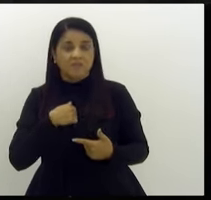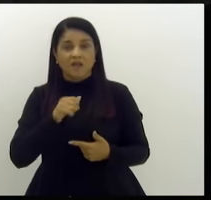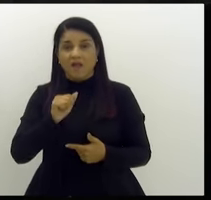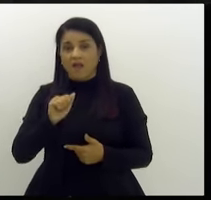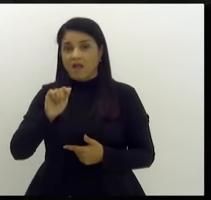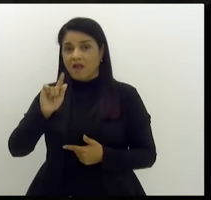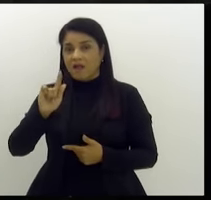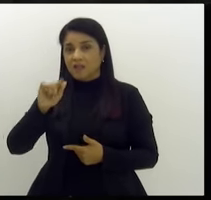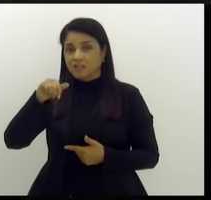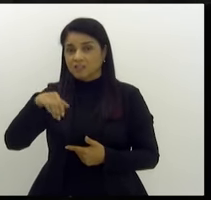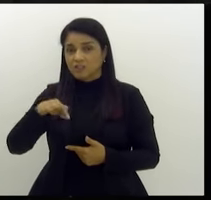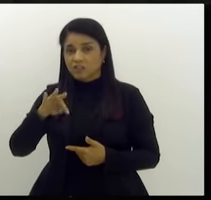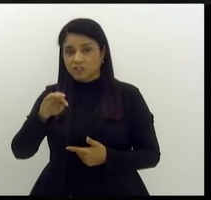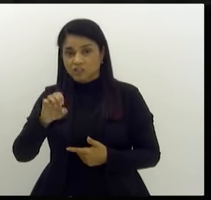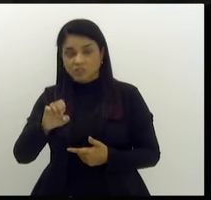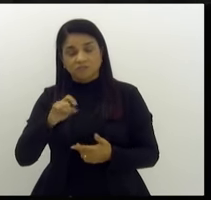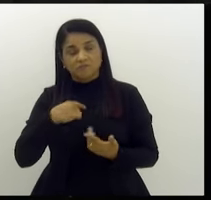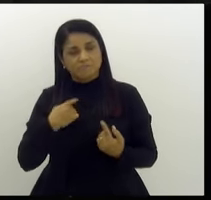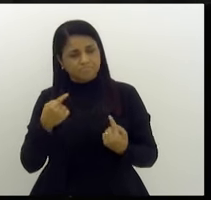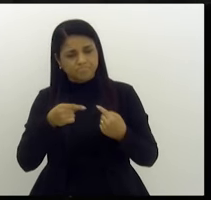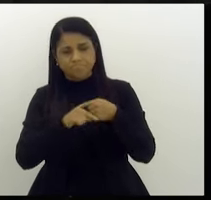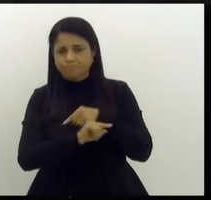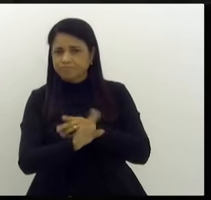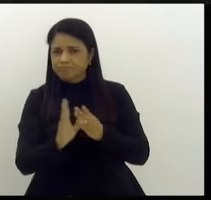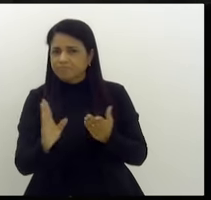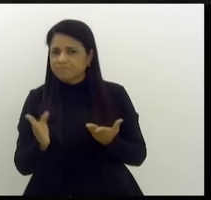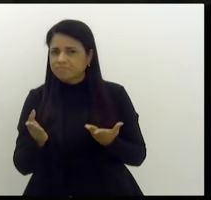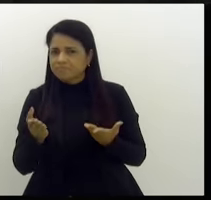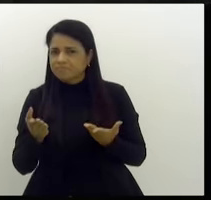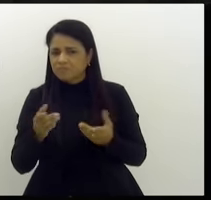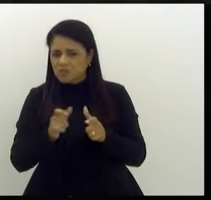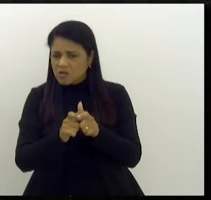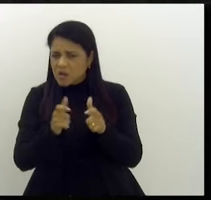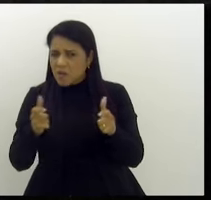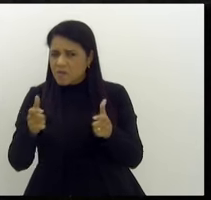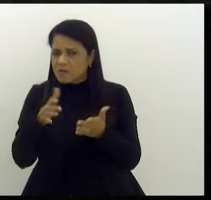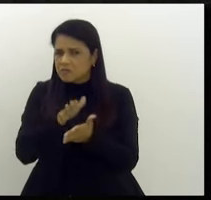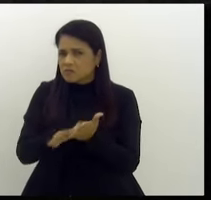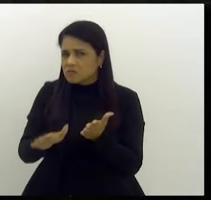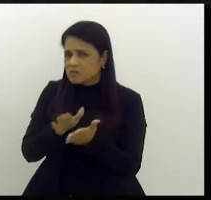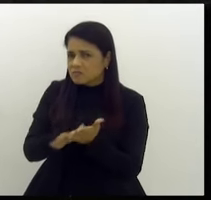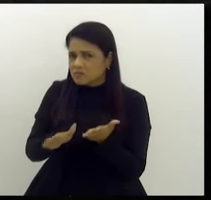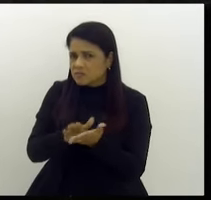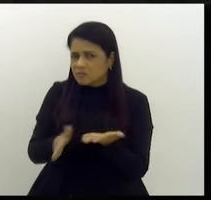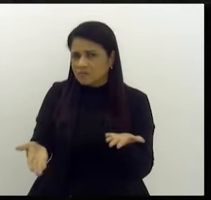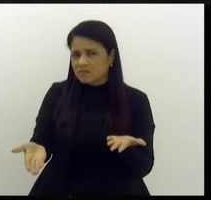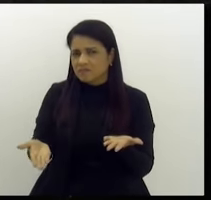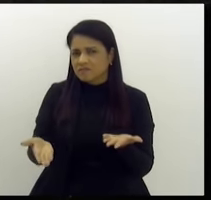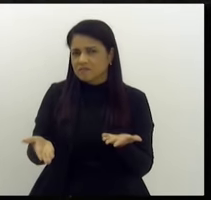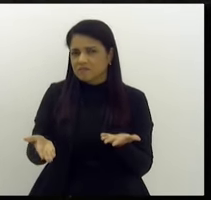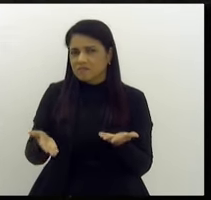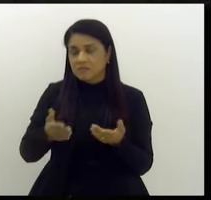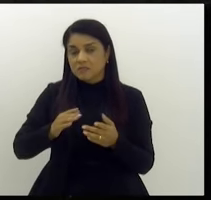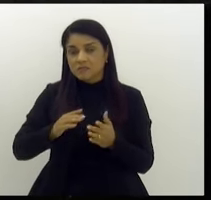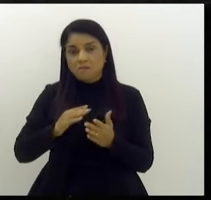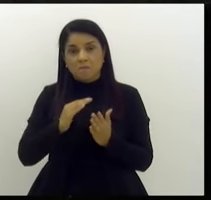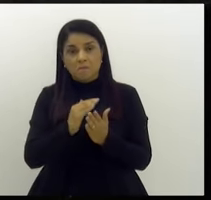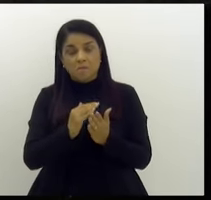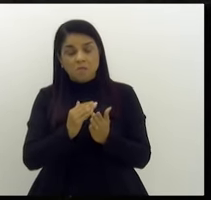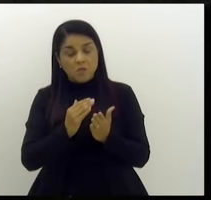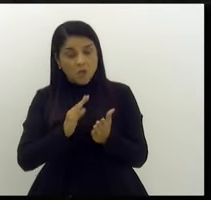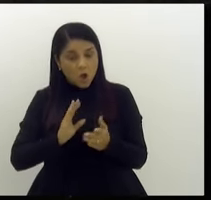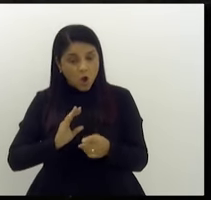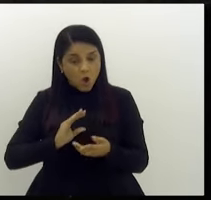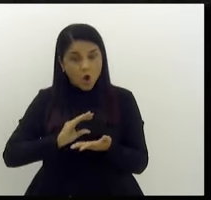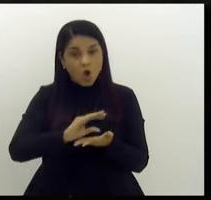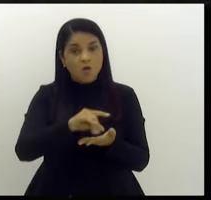inconstitucionalidade na raiz da proposição de ampliação de gasto desses Fundos se a maior contribuição desse fundo